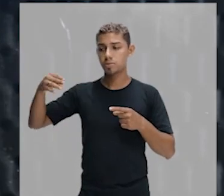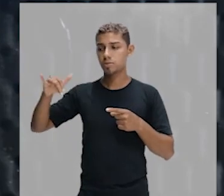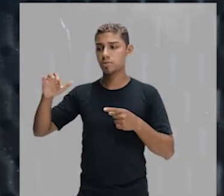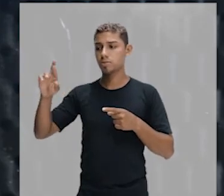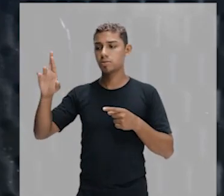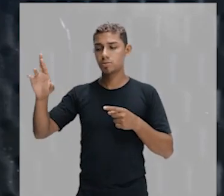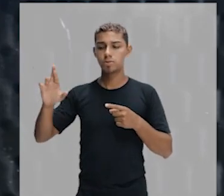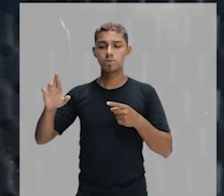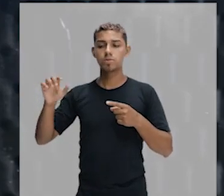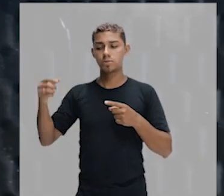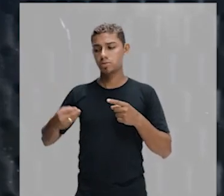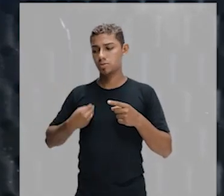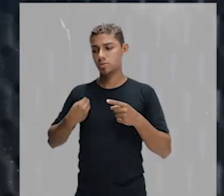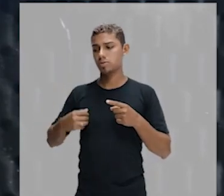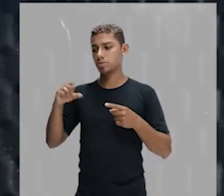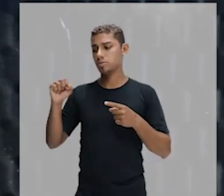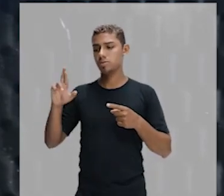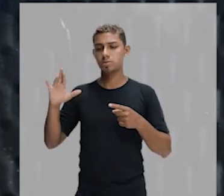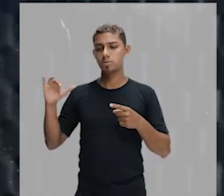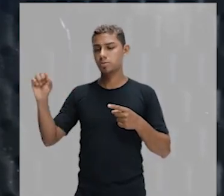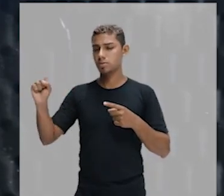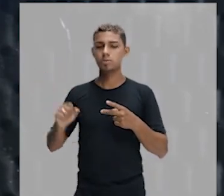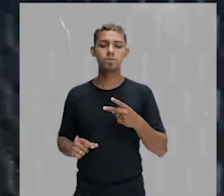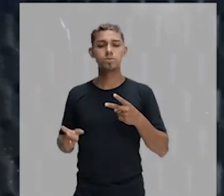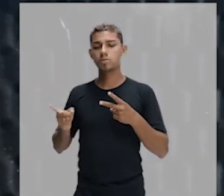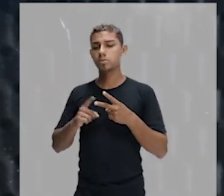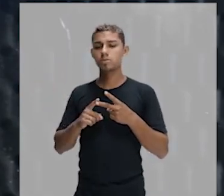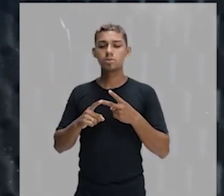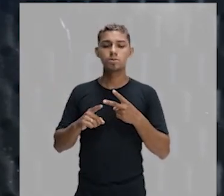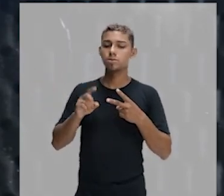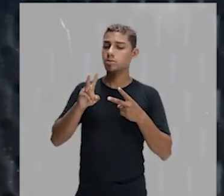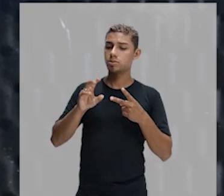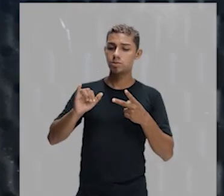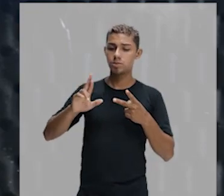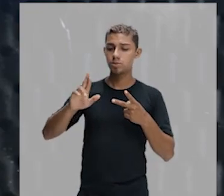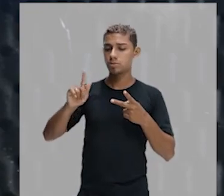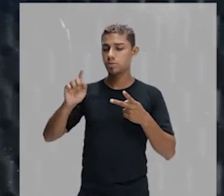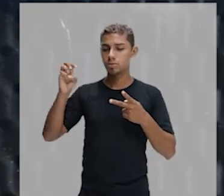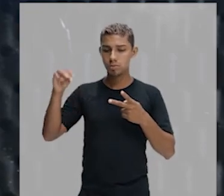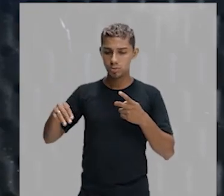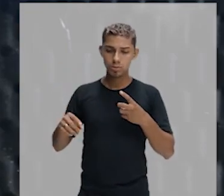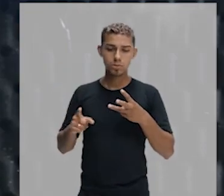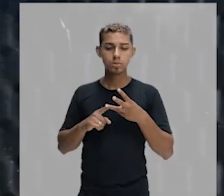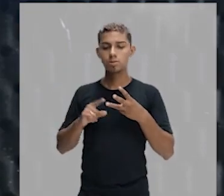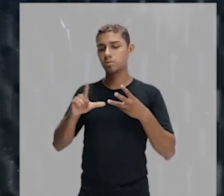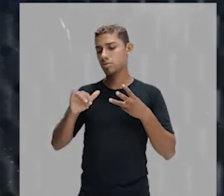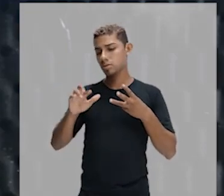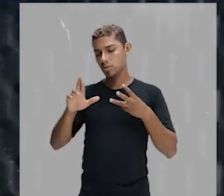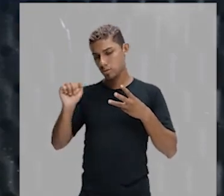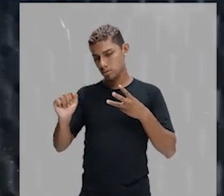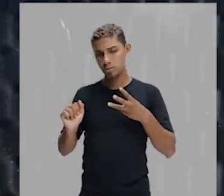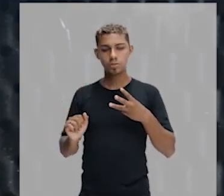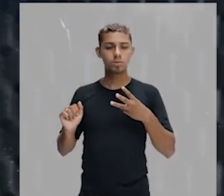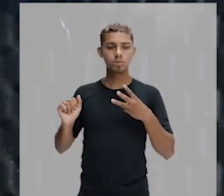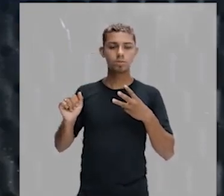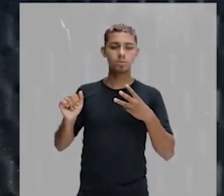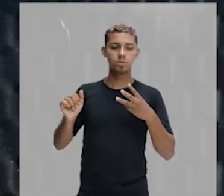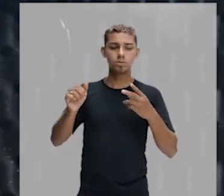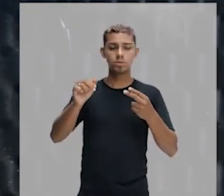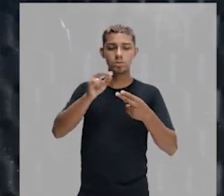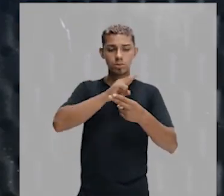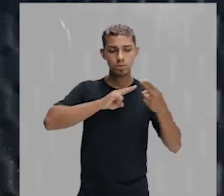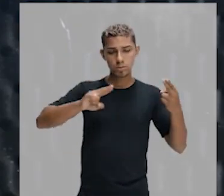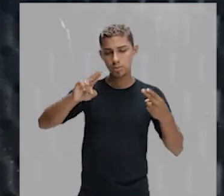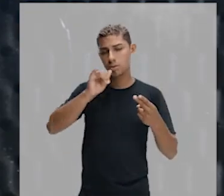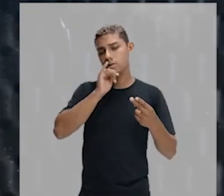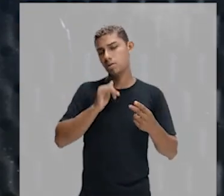os Sirius, a constelação de Virgem, a constelação de Lira, certo? Então essas constelações, elas são basicamente